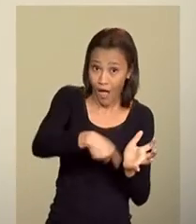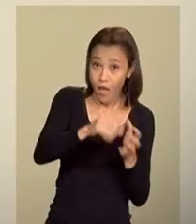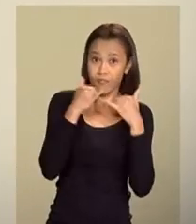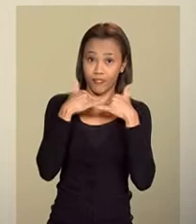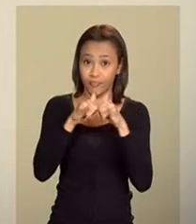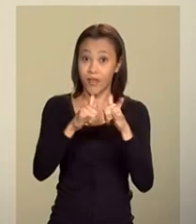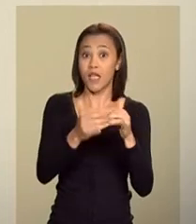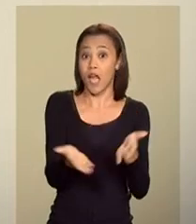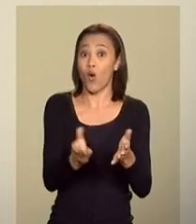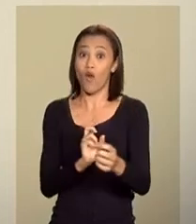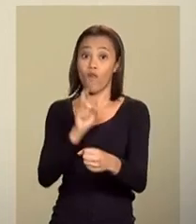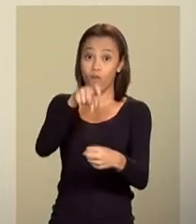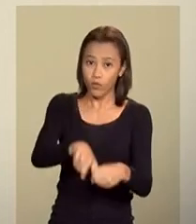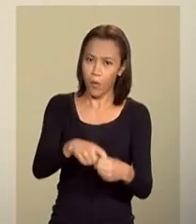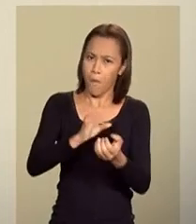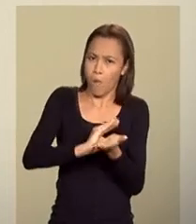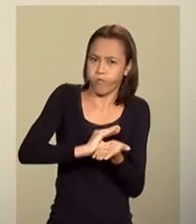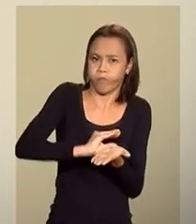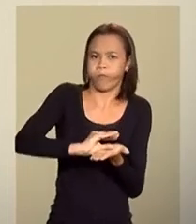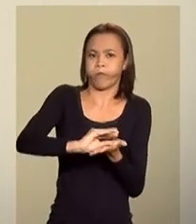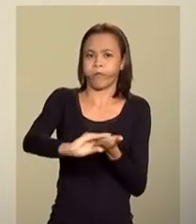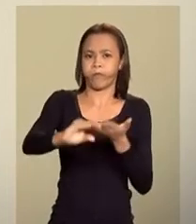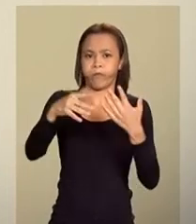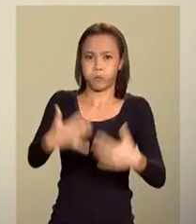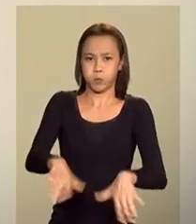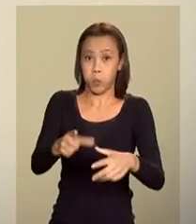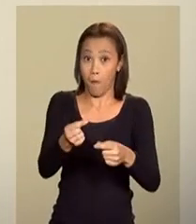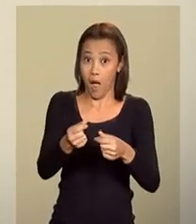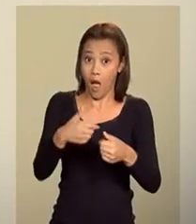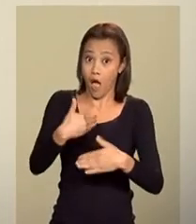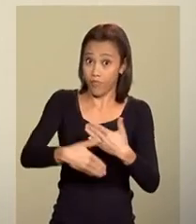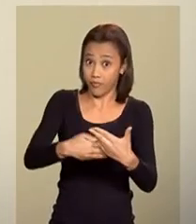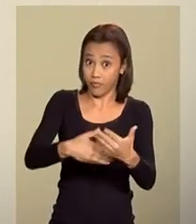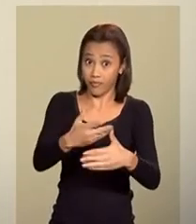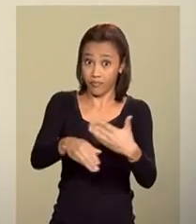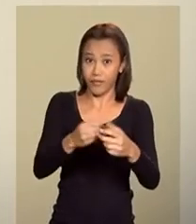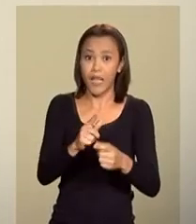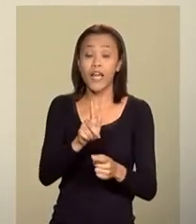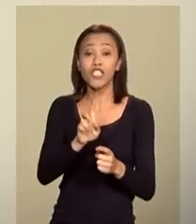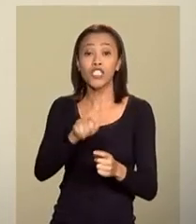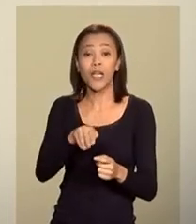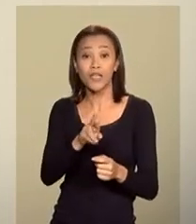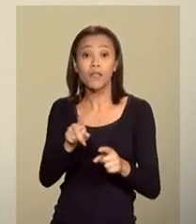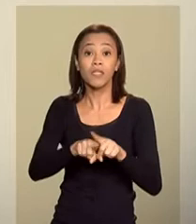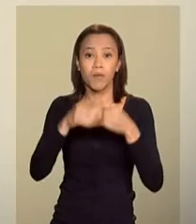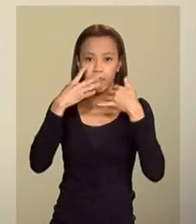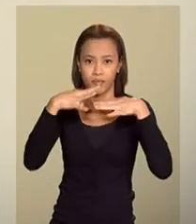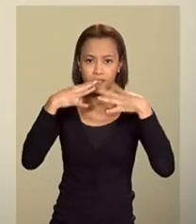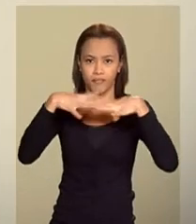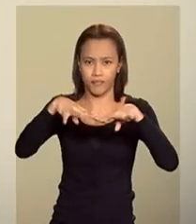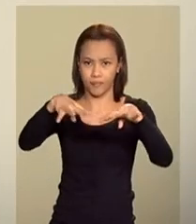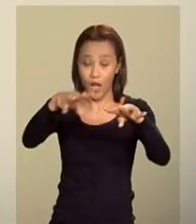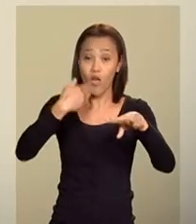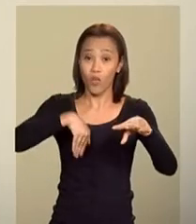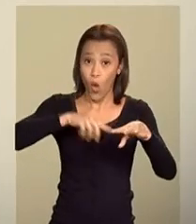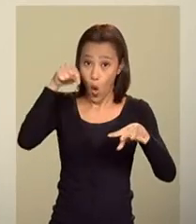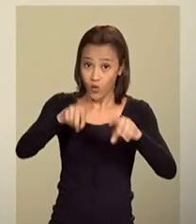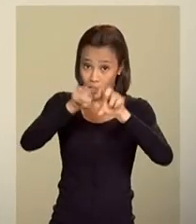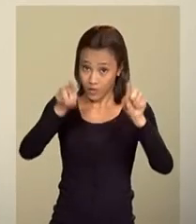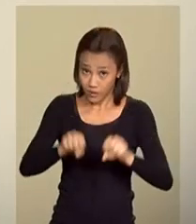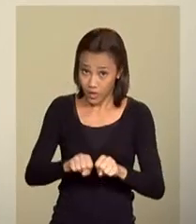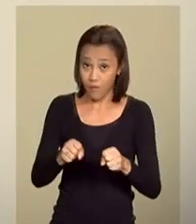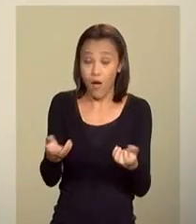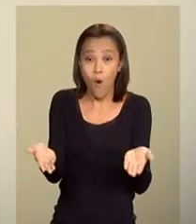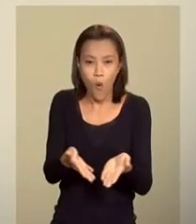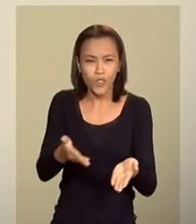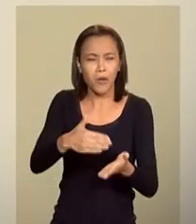e voltou a investir fortemente na geração e na transmissão de energia nosso sistema é